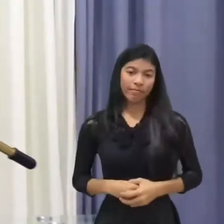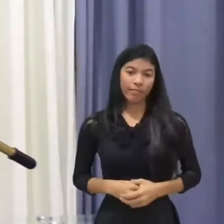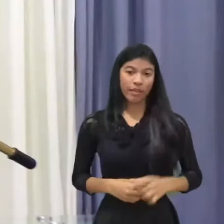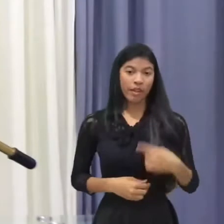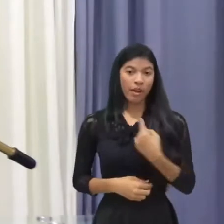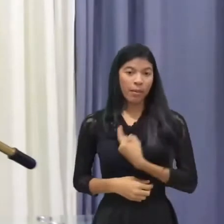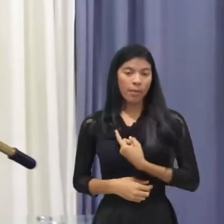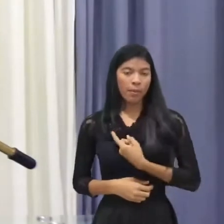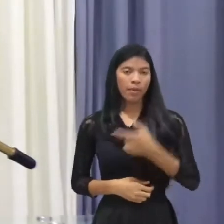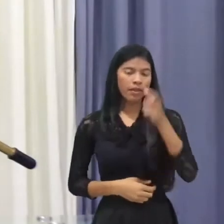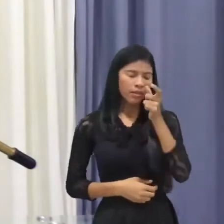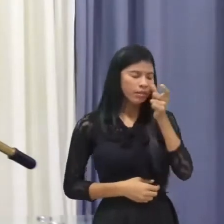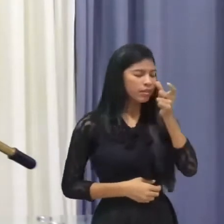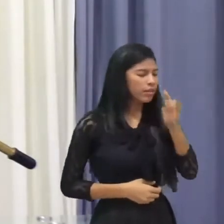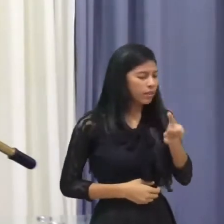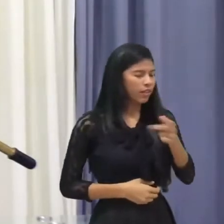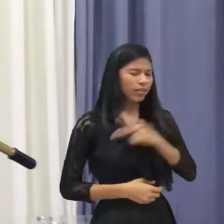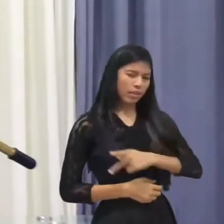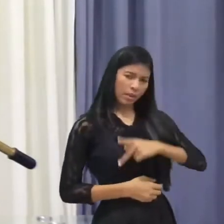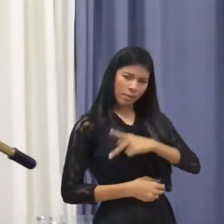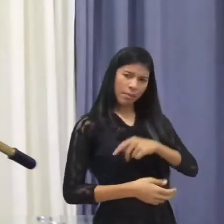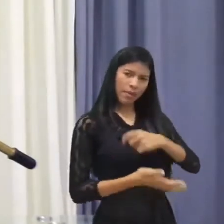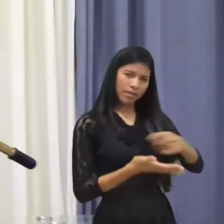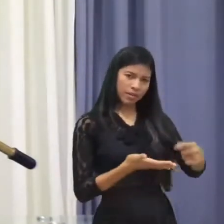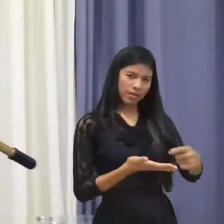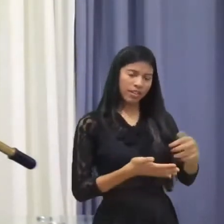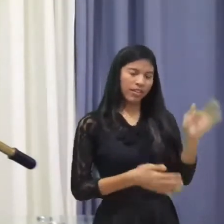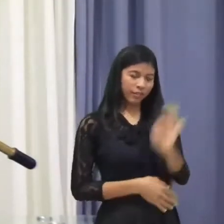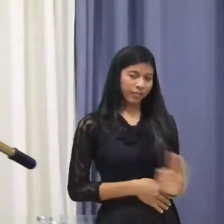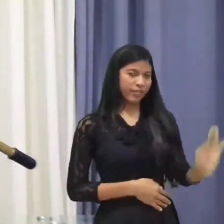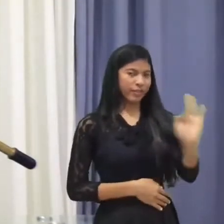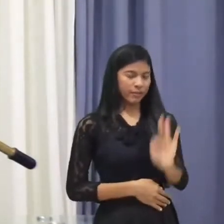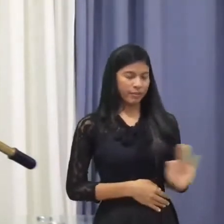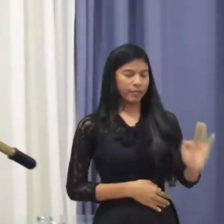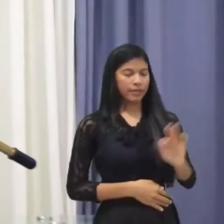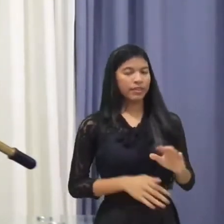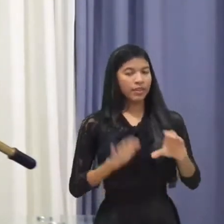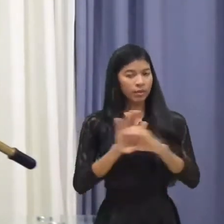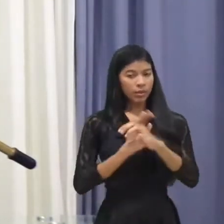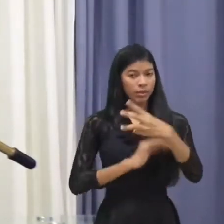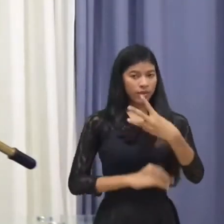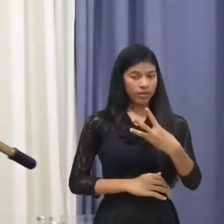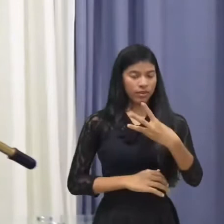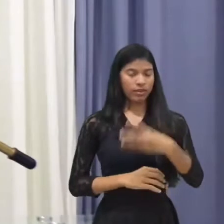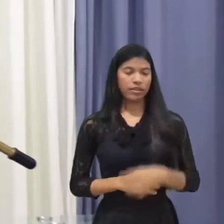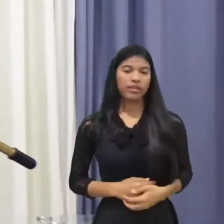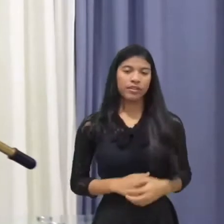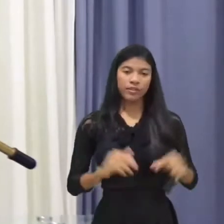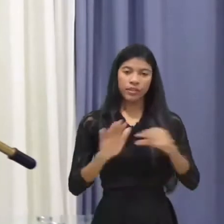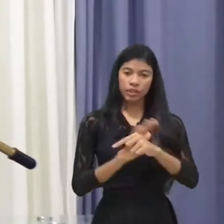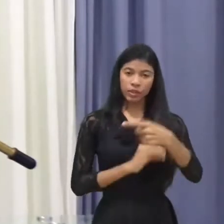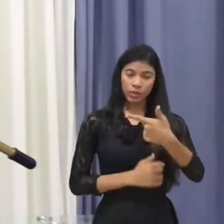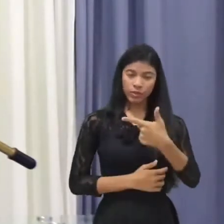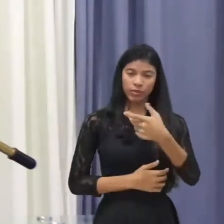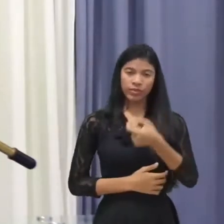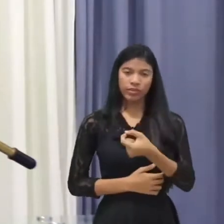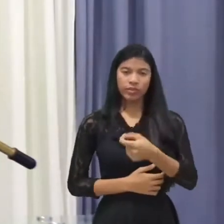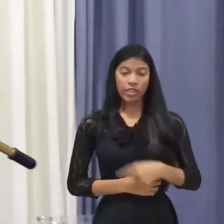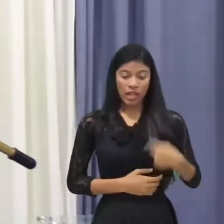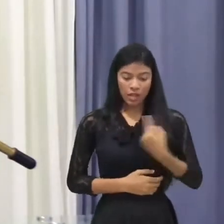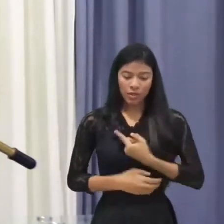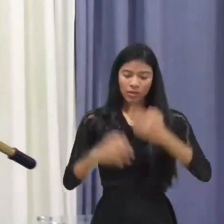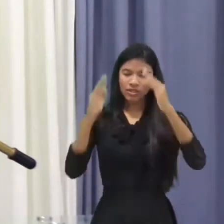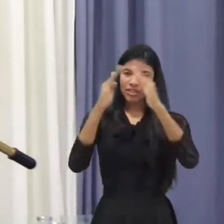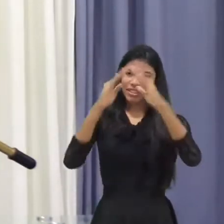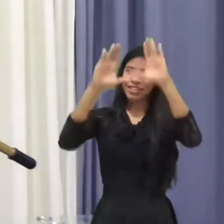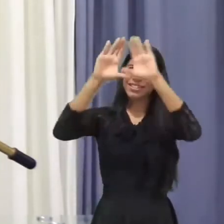que Paulo escreve aqui em Filipenses 3:20. Pois a nossa pátria está nos